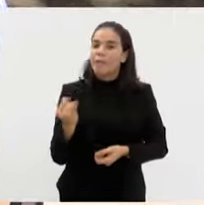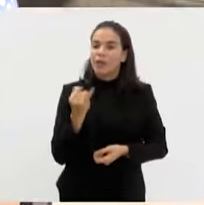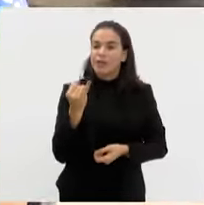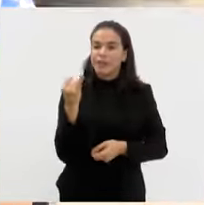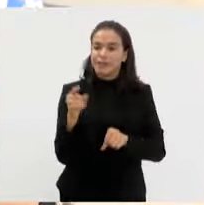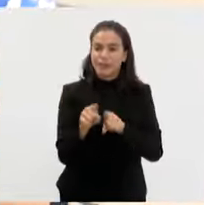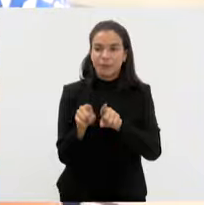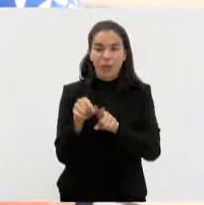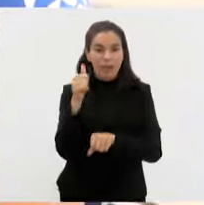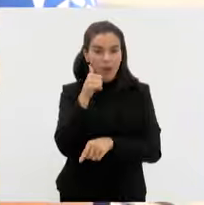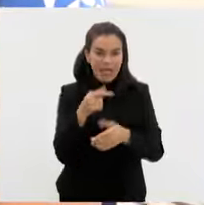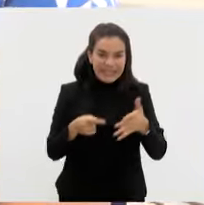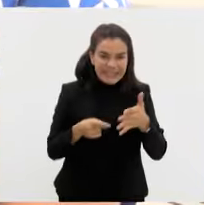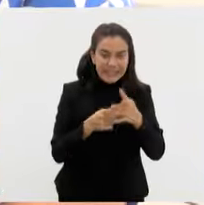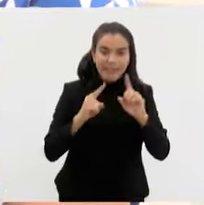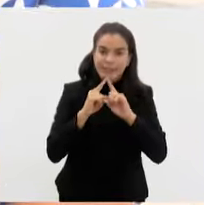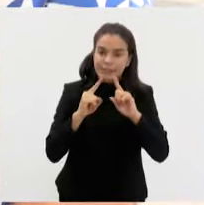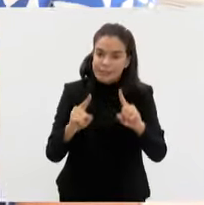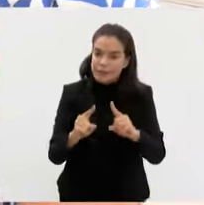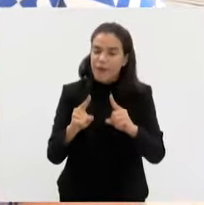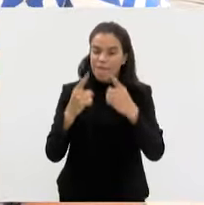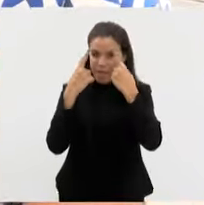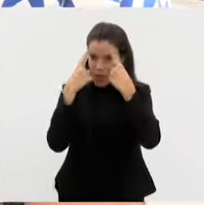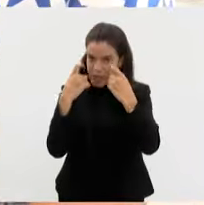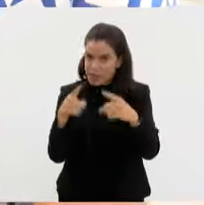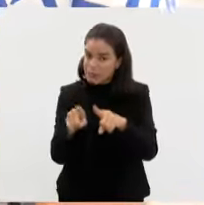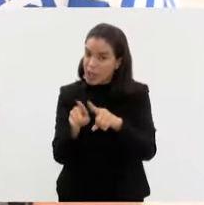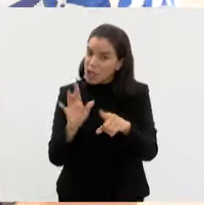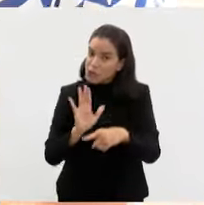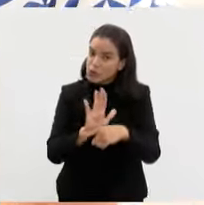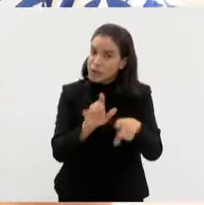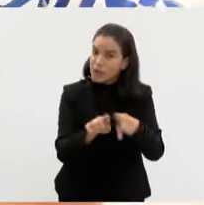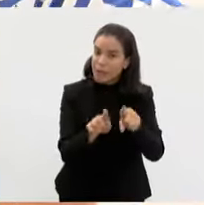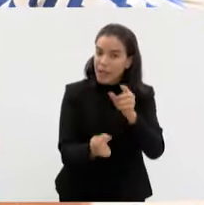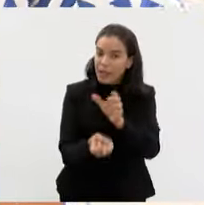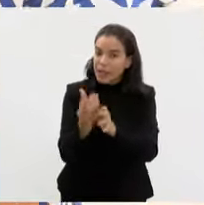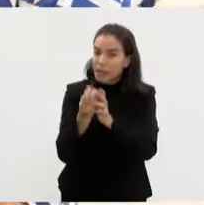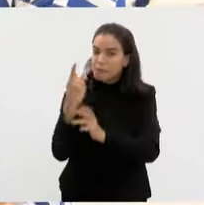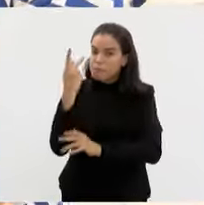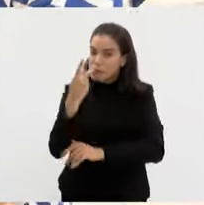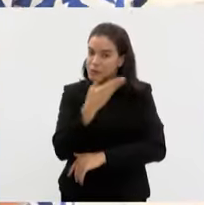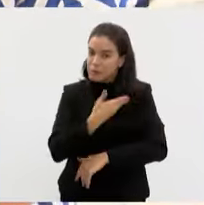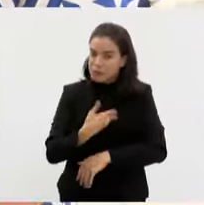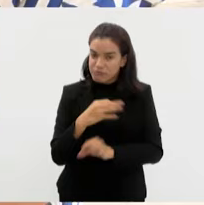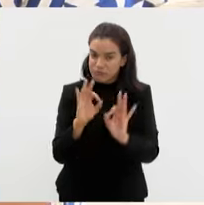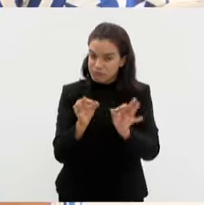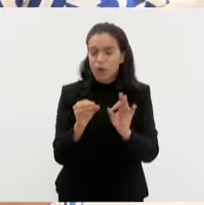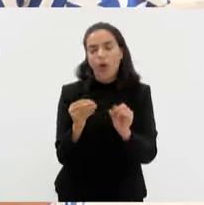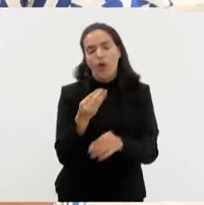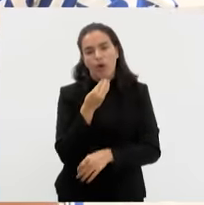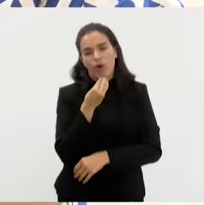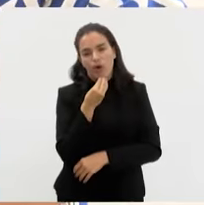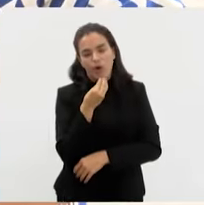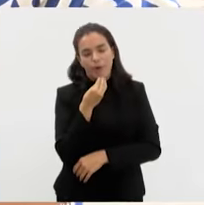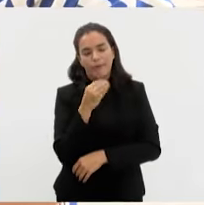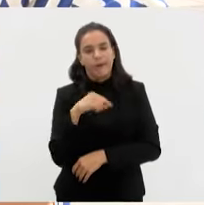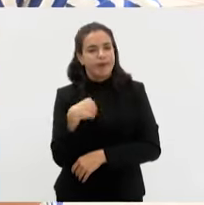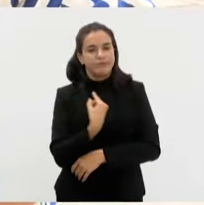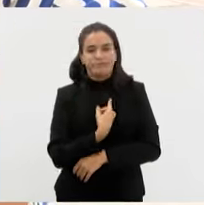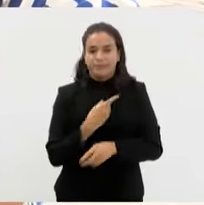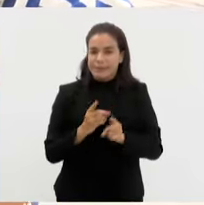importância da mulher denunciar esses casos de violência, que isso contribui bastante para a elaboração de políticas públicas, não é, Mia? Com certeza. A gente